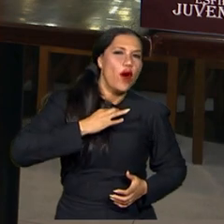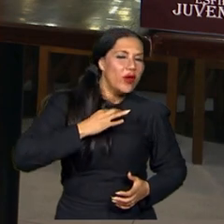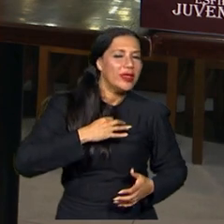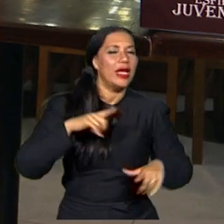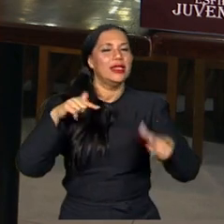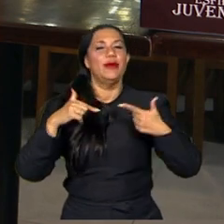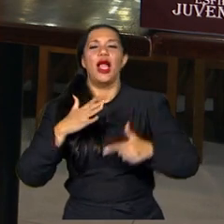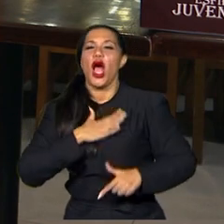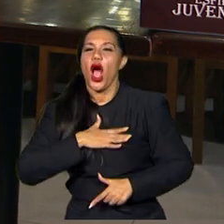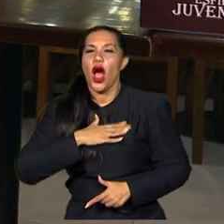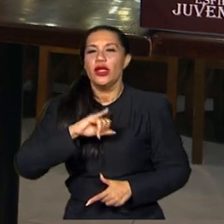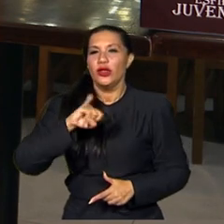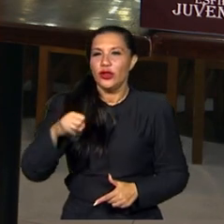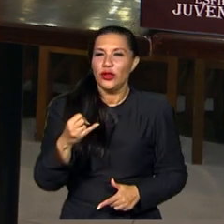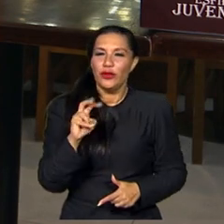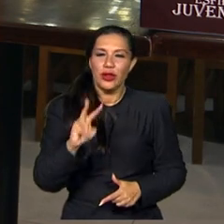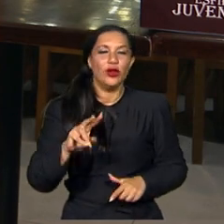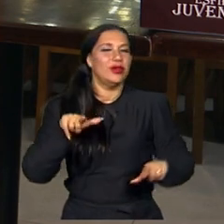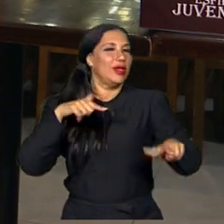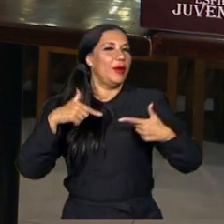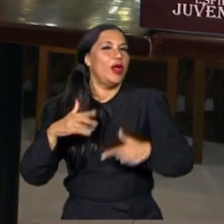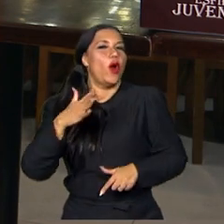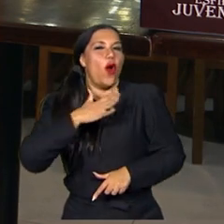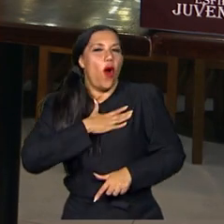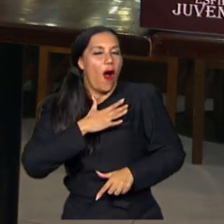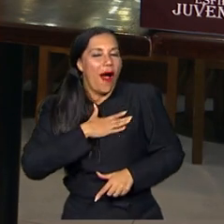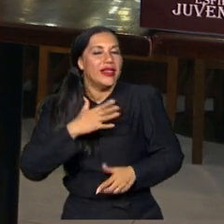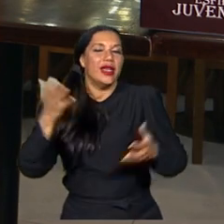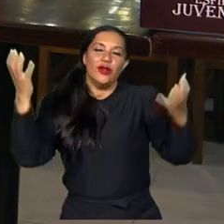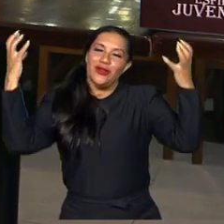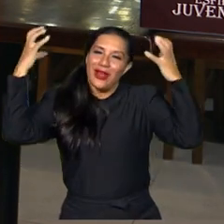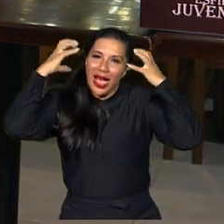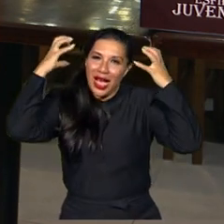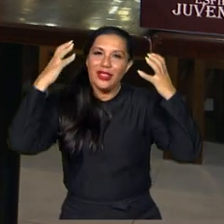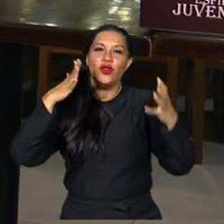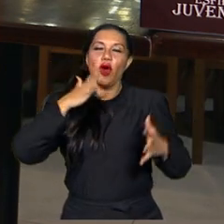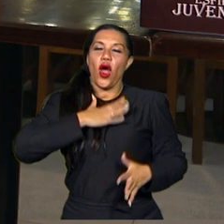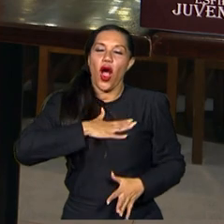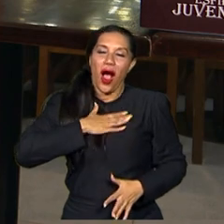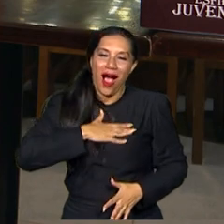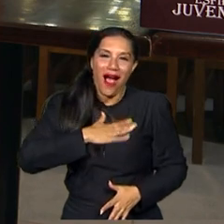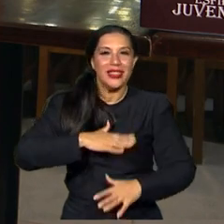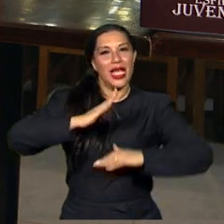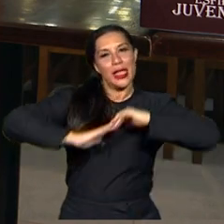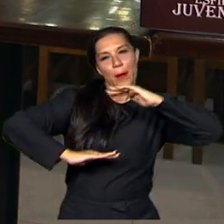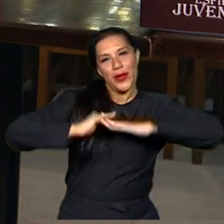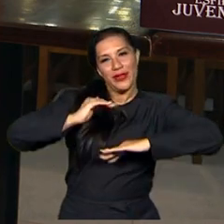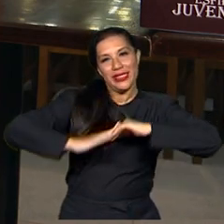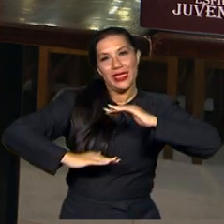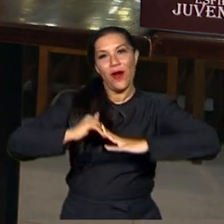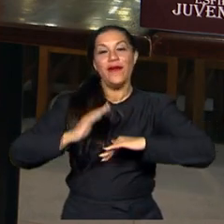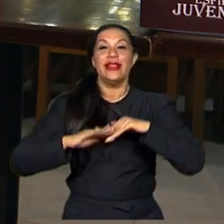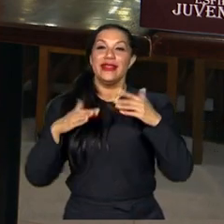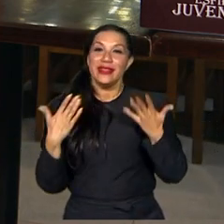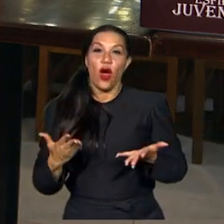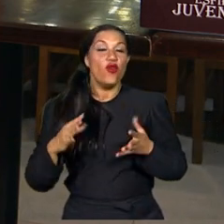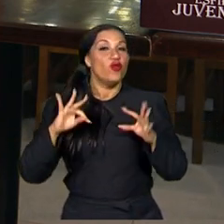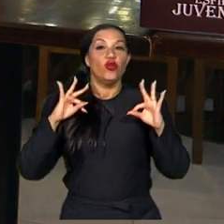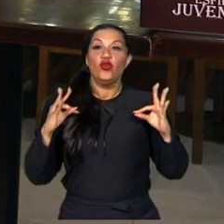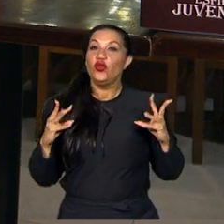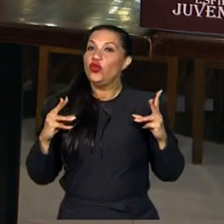porque gosta do Juventus, todo mundo trabalha porque gosta do rádio, gosta da profissão. Então,